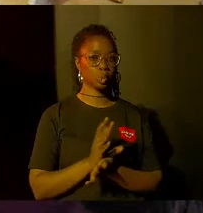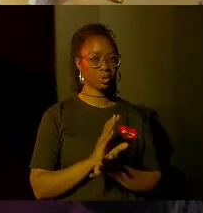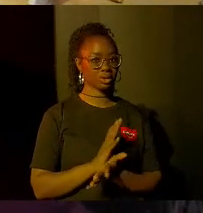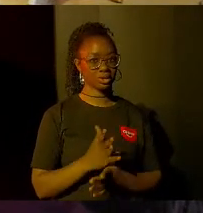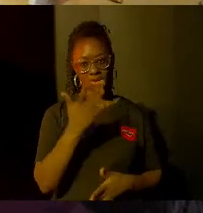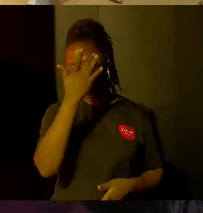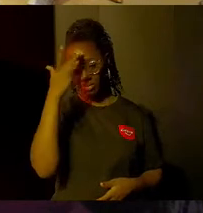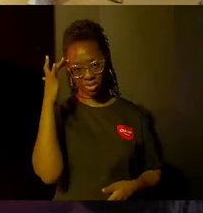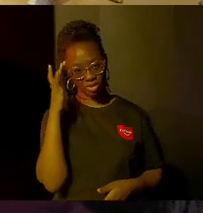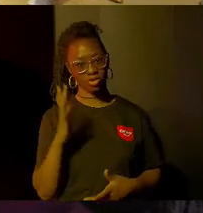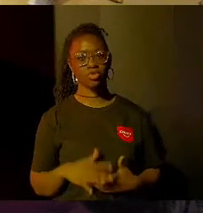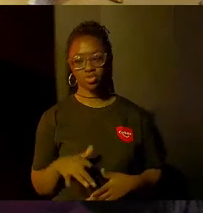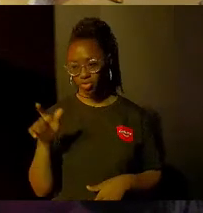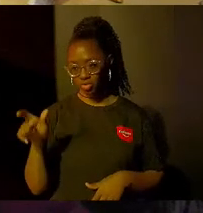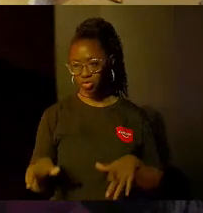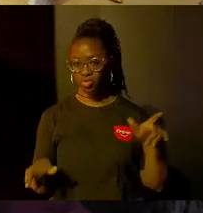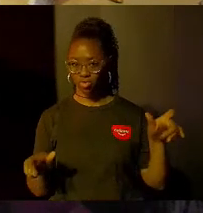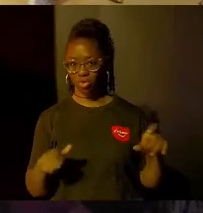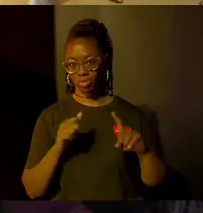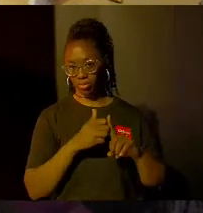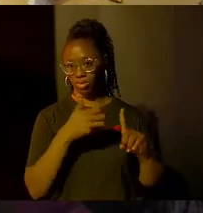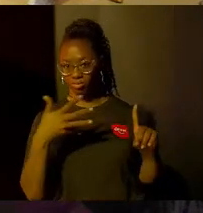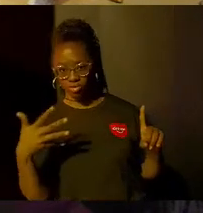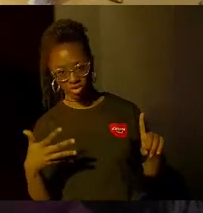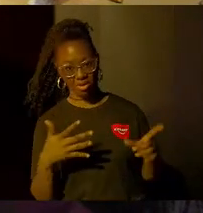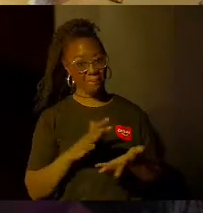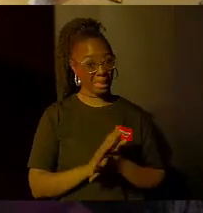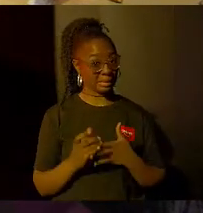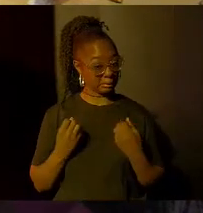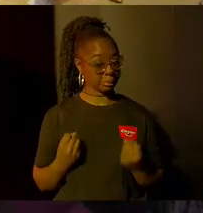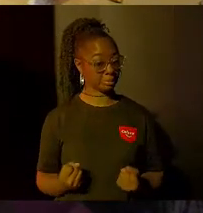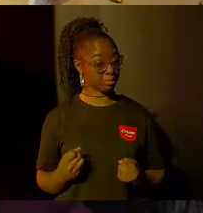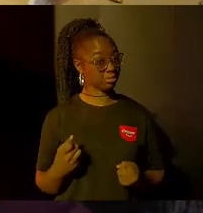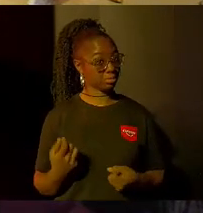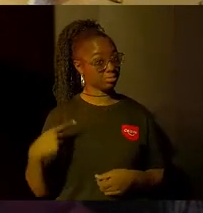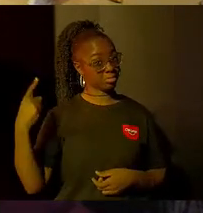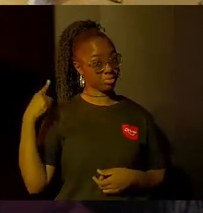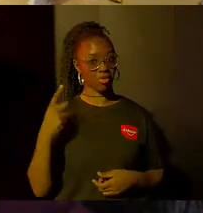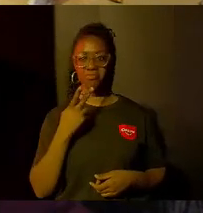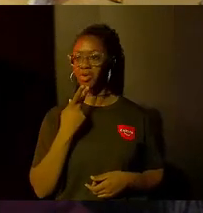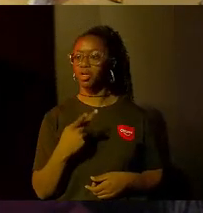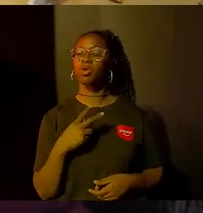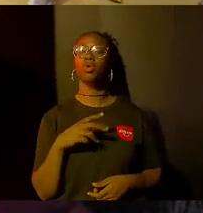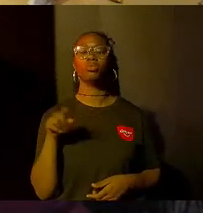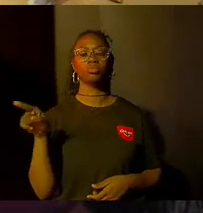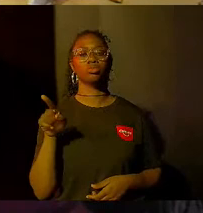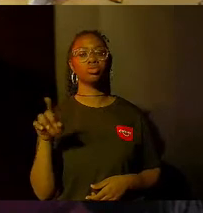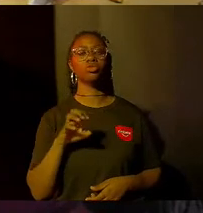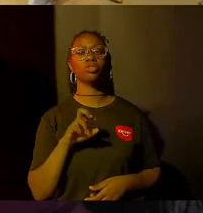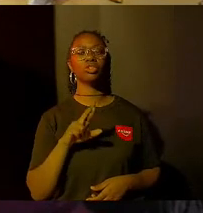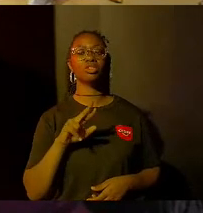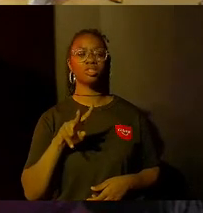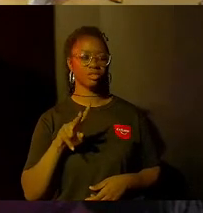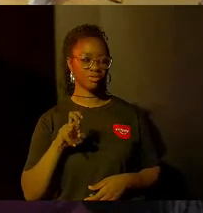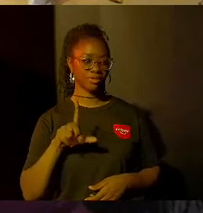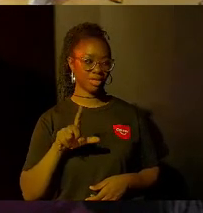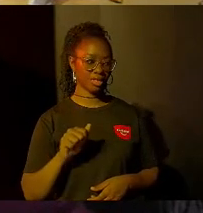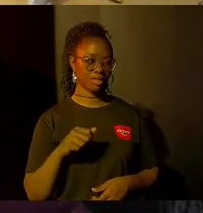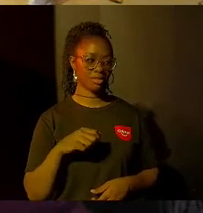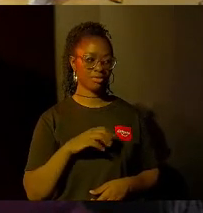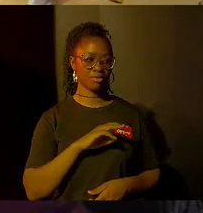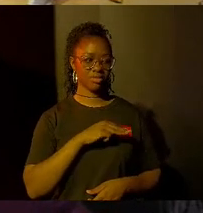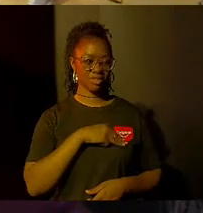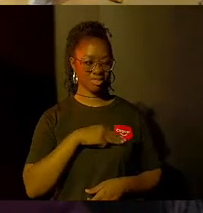as pessoas gays que tinham preconceito pesado ele falou aqui do Crivella Eu acho até que essa fala do